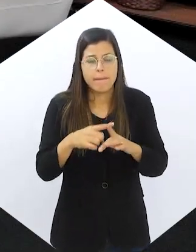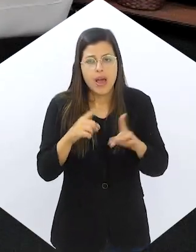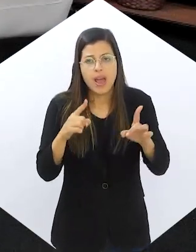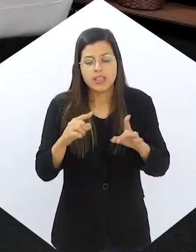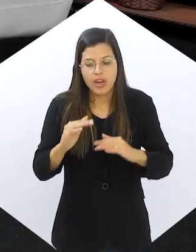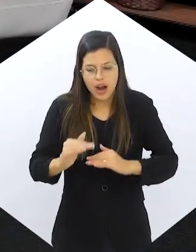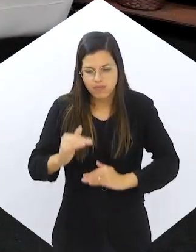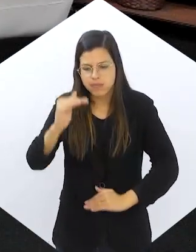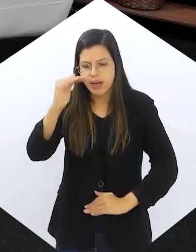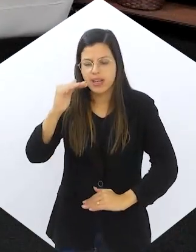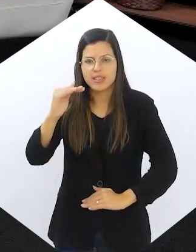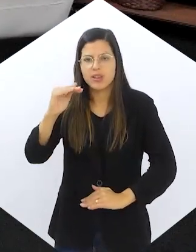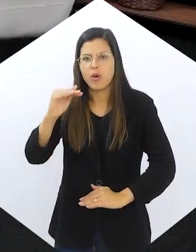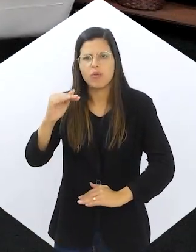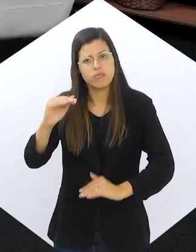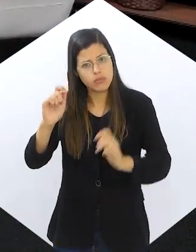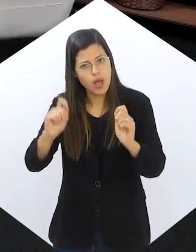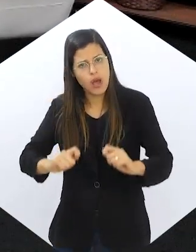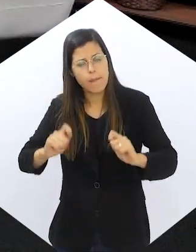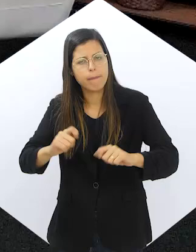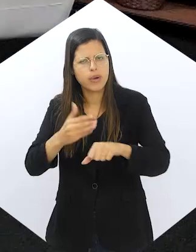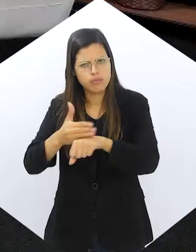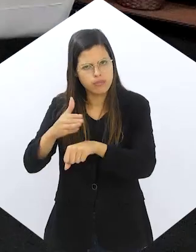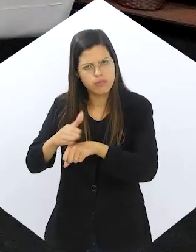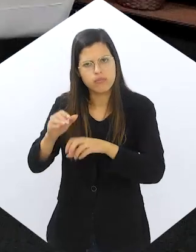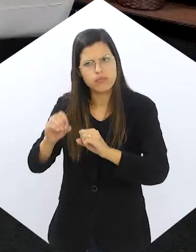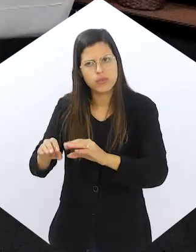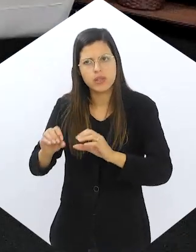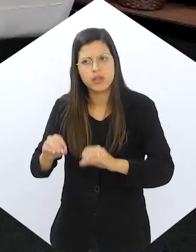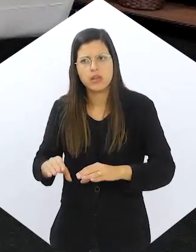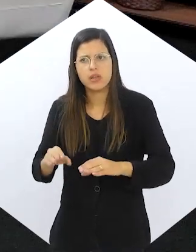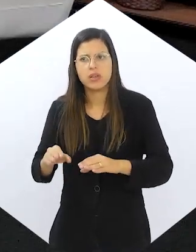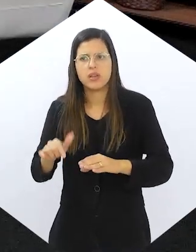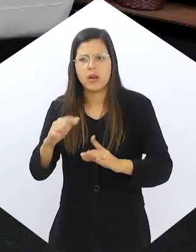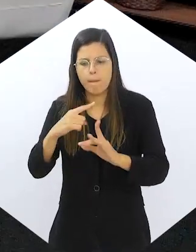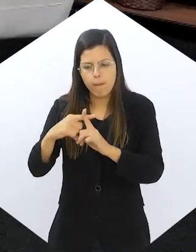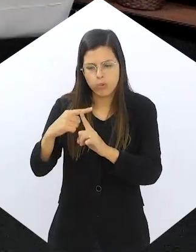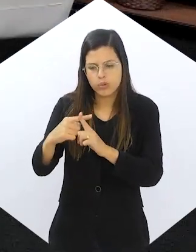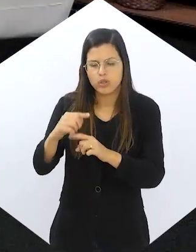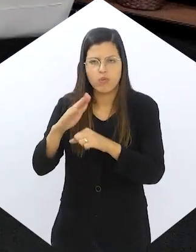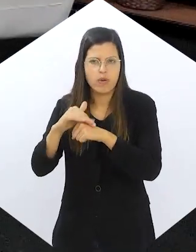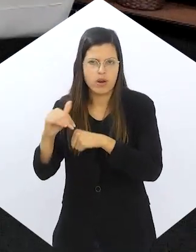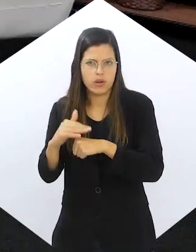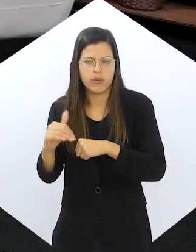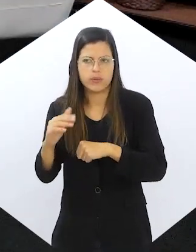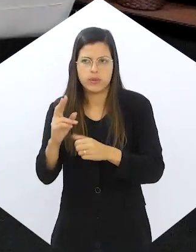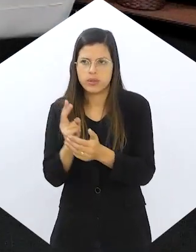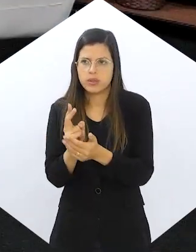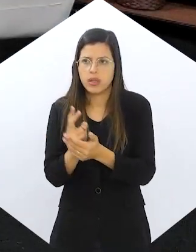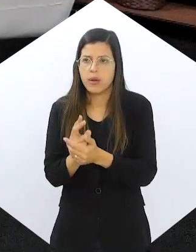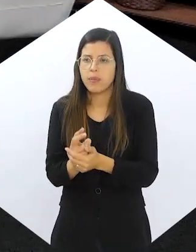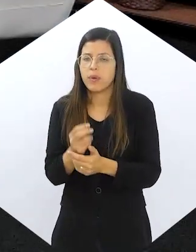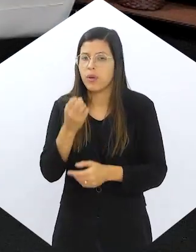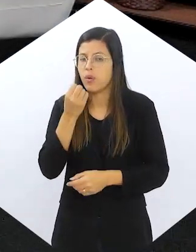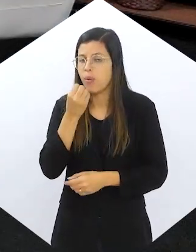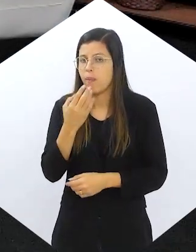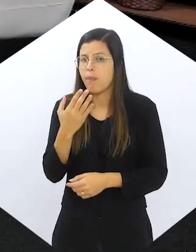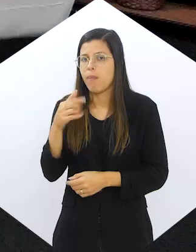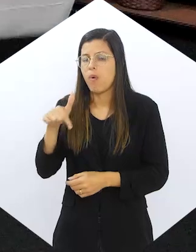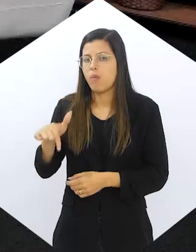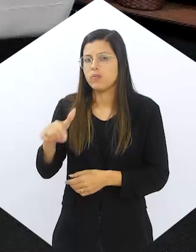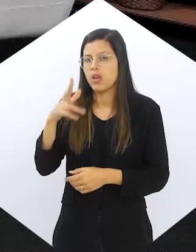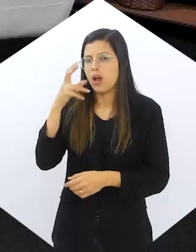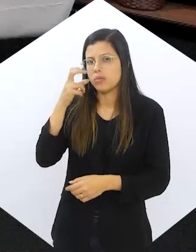jeito, jeito, sim, sempre tem. e dá para adestrar também de uma forma carinhosa, né? Sim, adestramento positivo E sempre. o bom é que você pegar um